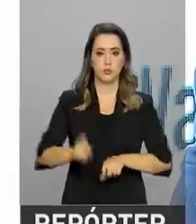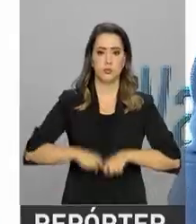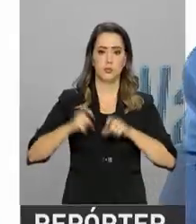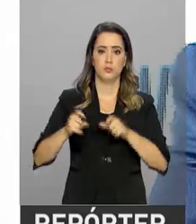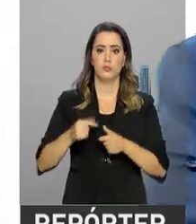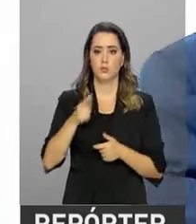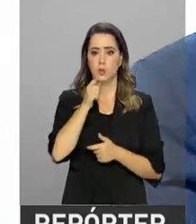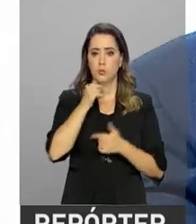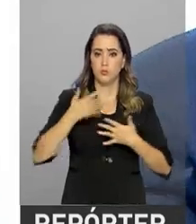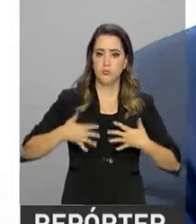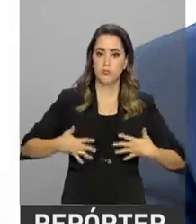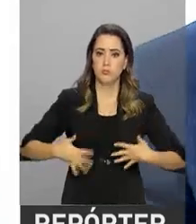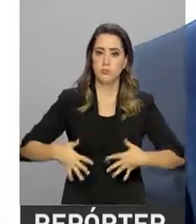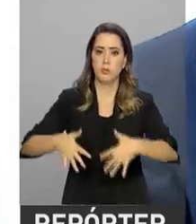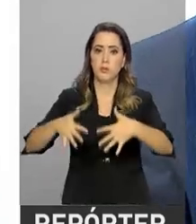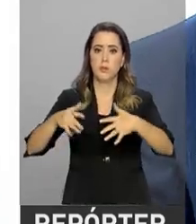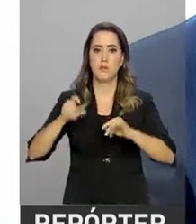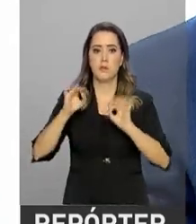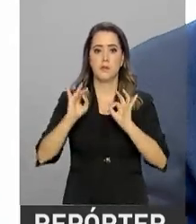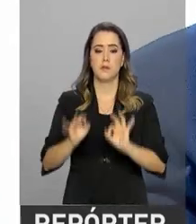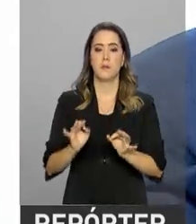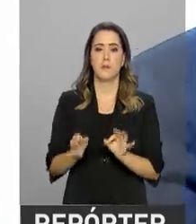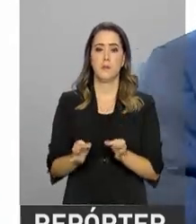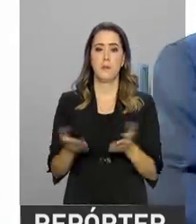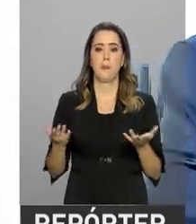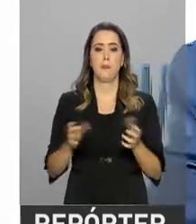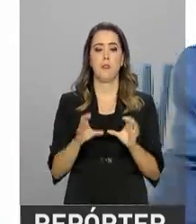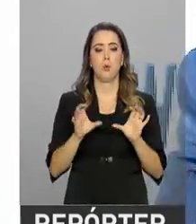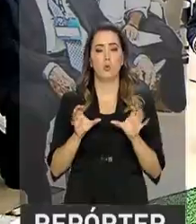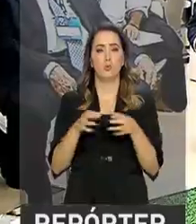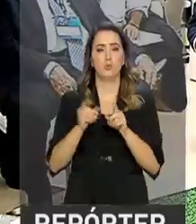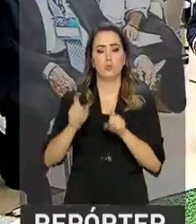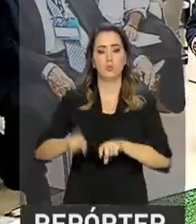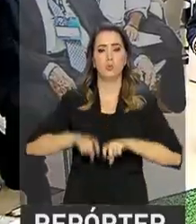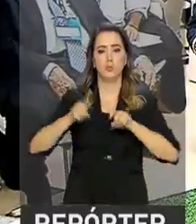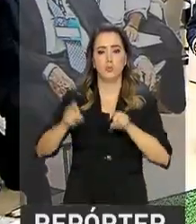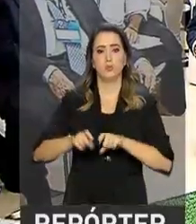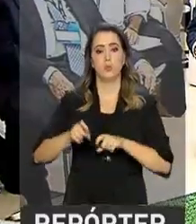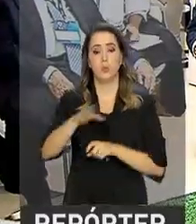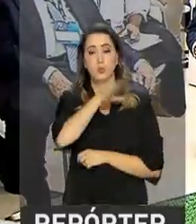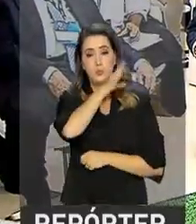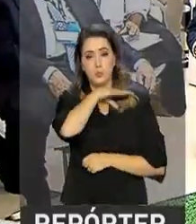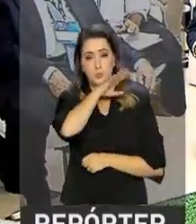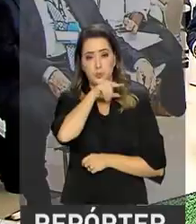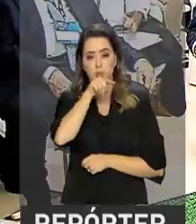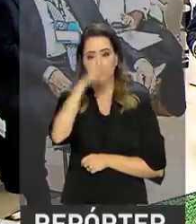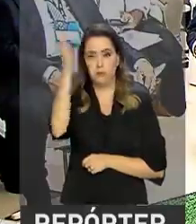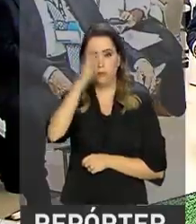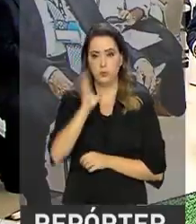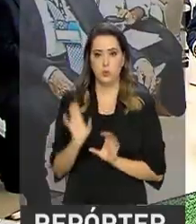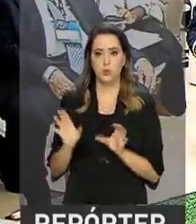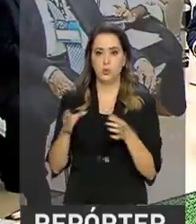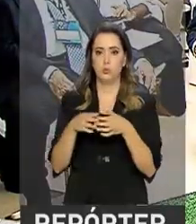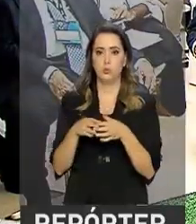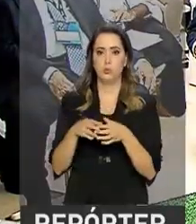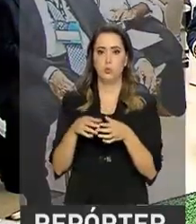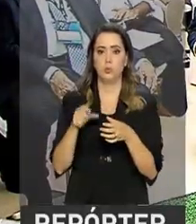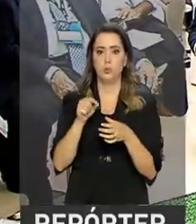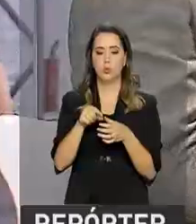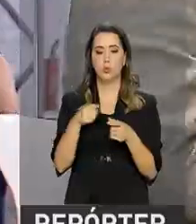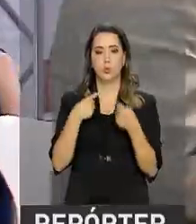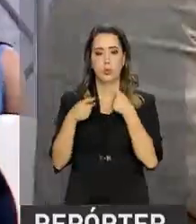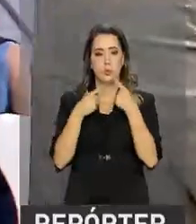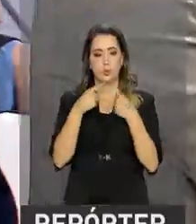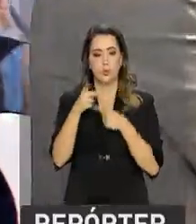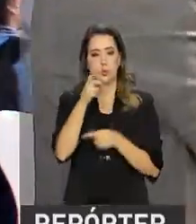seja ampliada de forma eficiente, a Confederação da Agricultura e Pecuária do Brasil lançou uma Comissão Nacional de Irrigação.